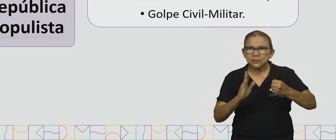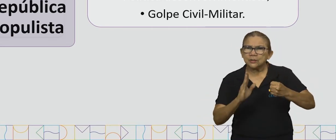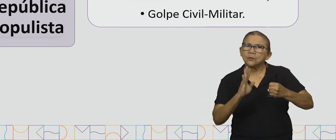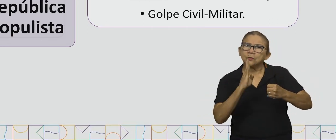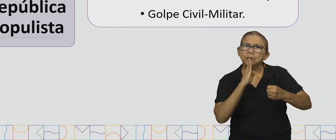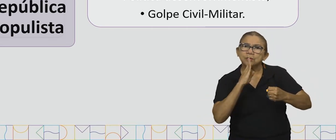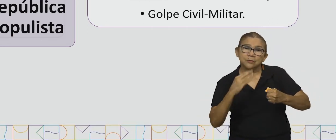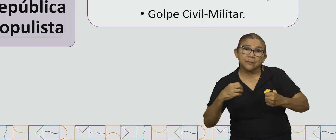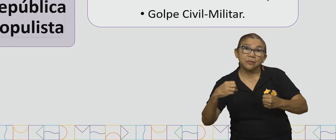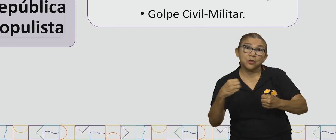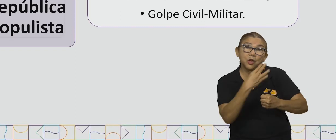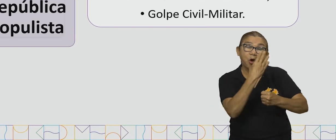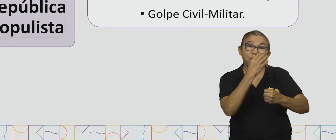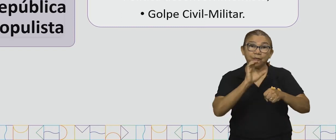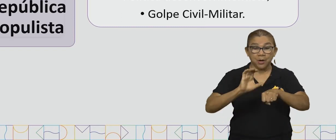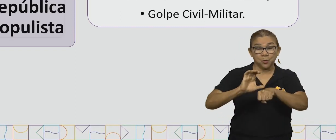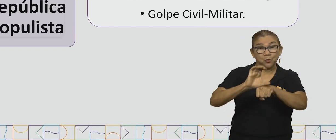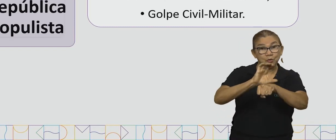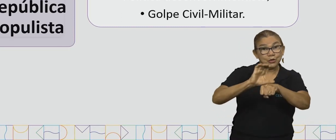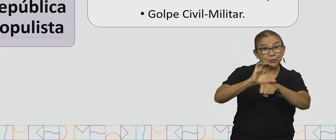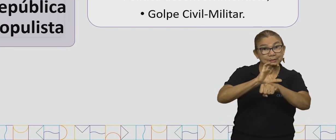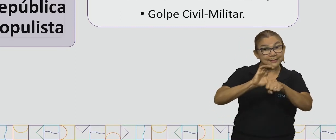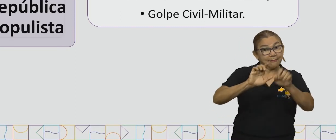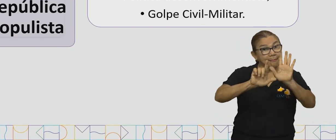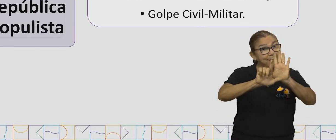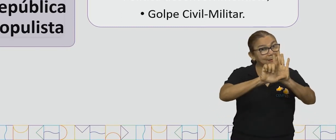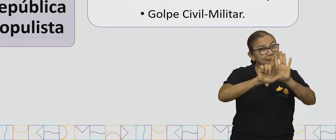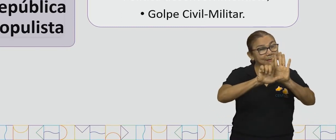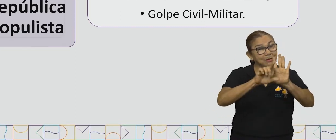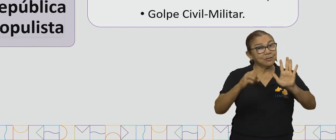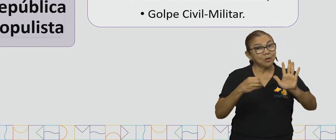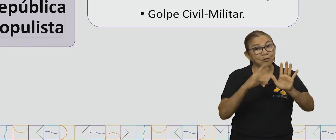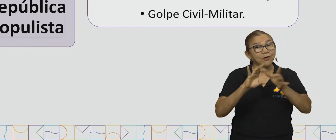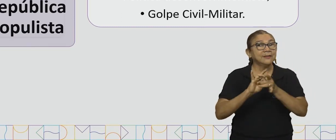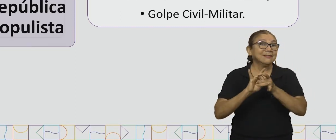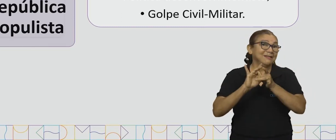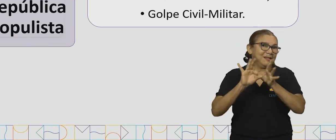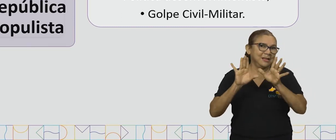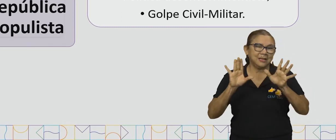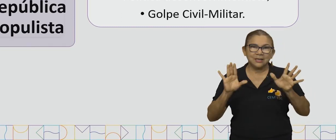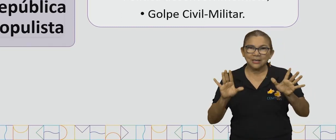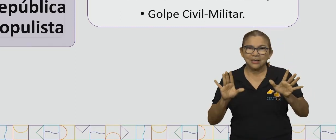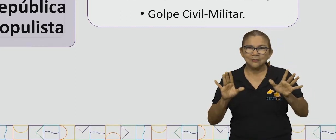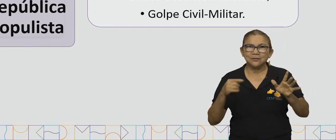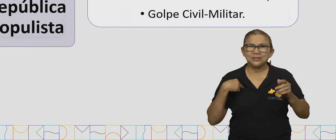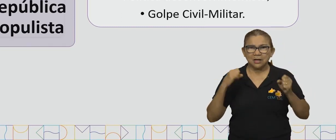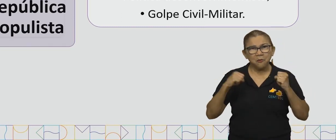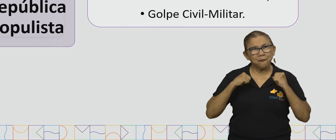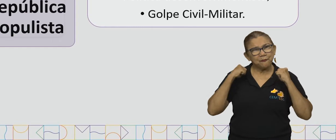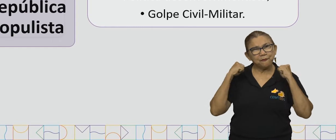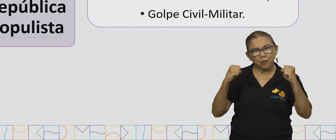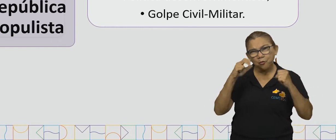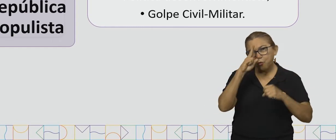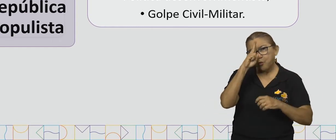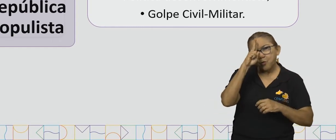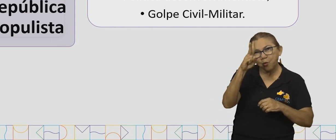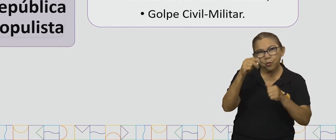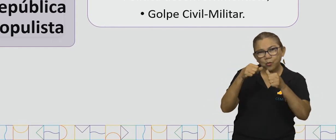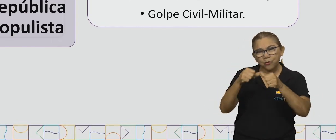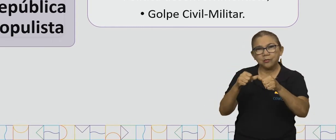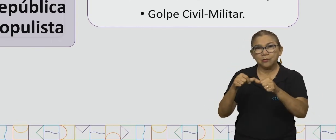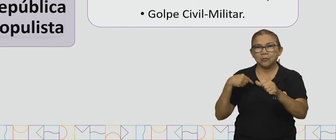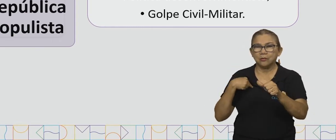Brasil, que garantia direitos civis e eleições livres. Foi marcada por fortes tensões políticas e pela